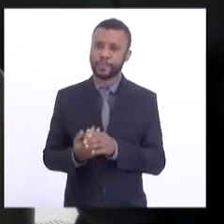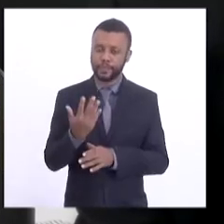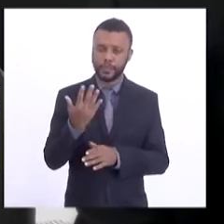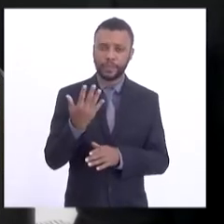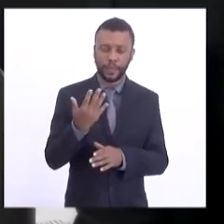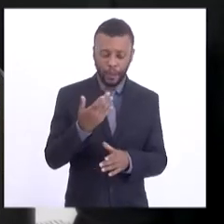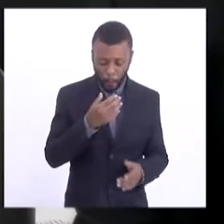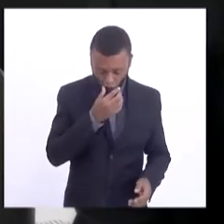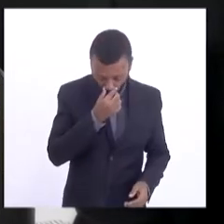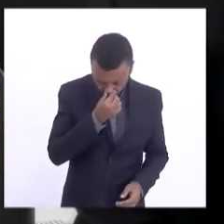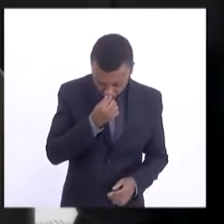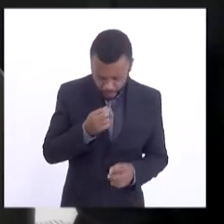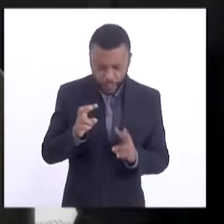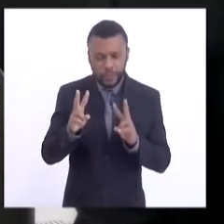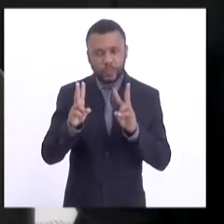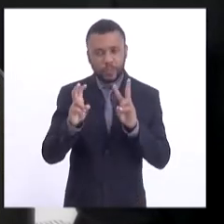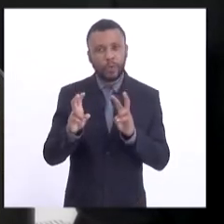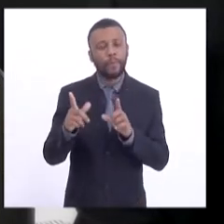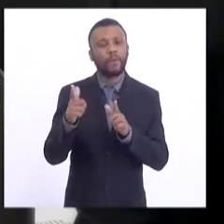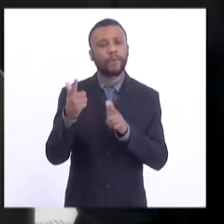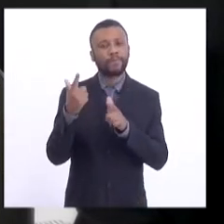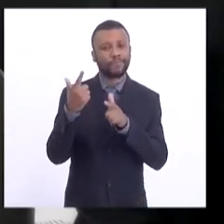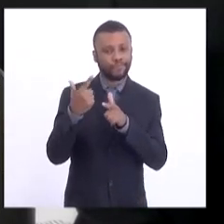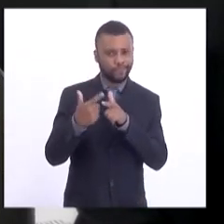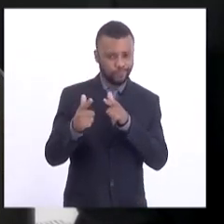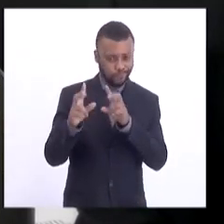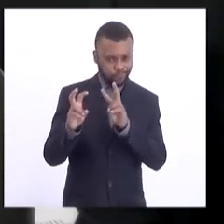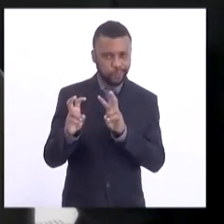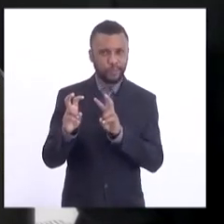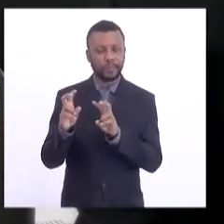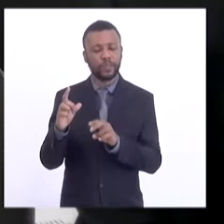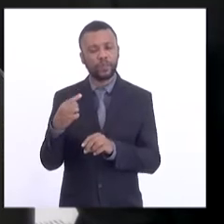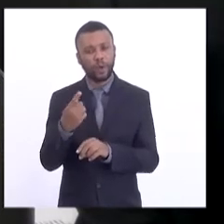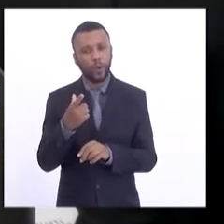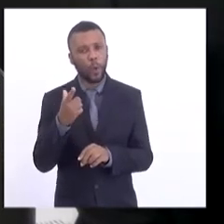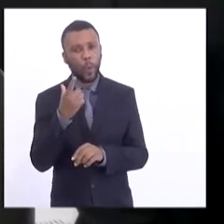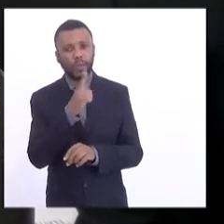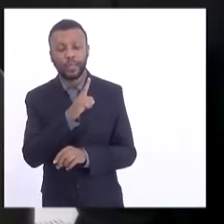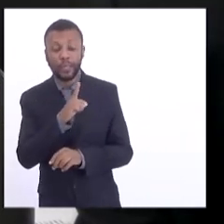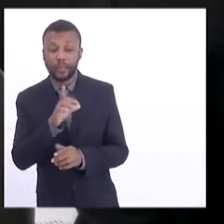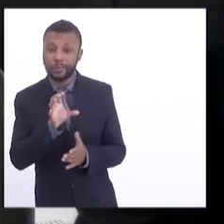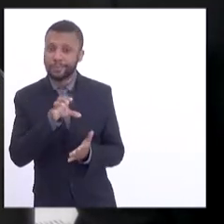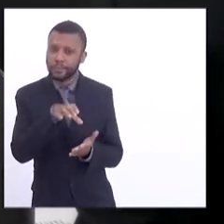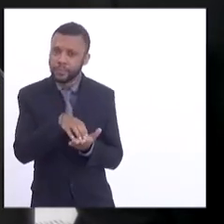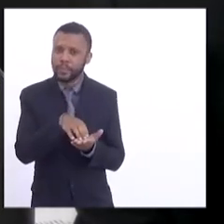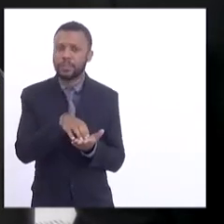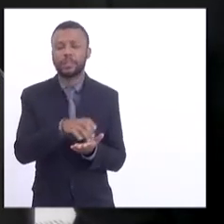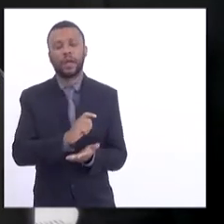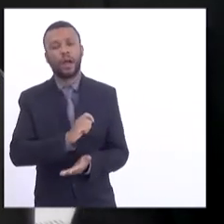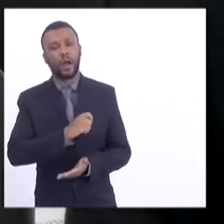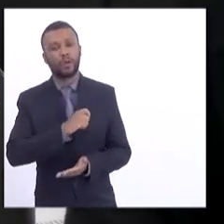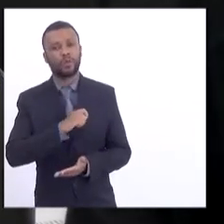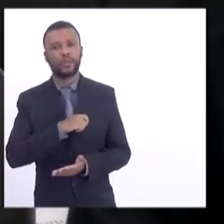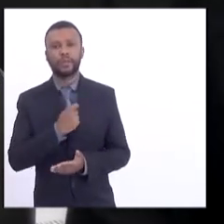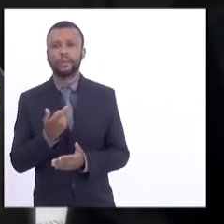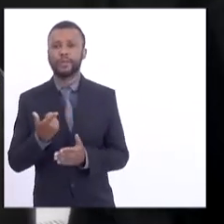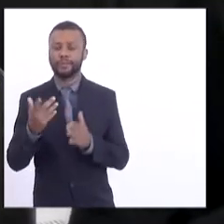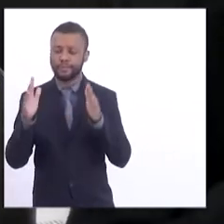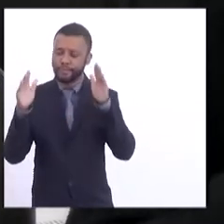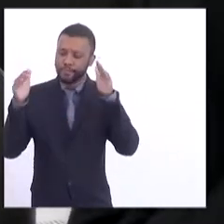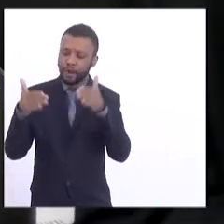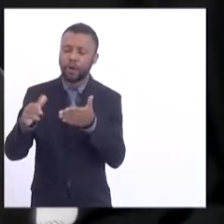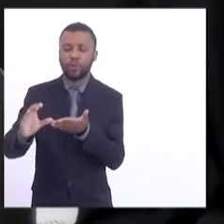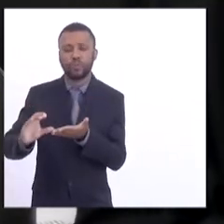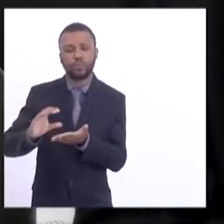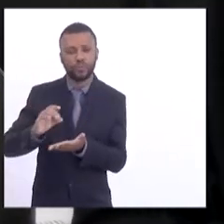em relação à questão da do alcance das auditoria mpç3 EA dá-nos acústico